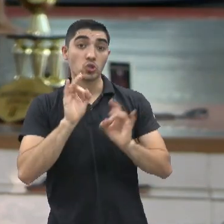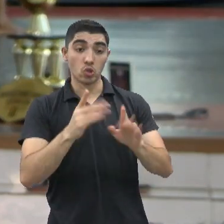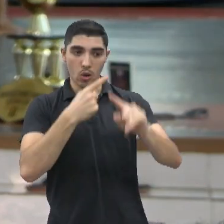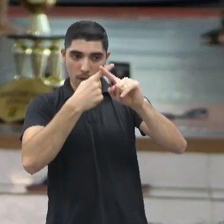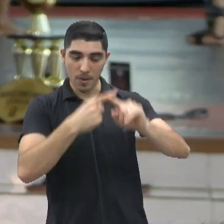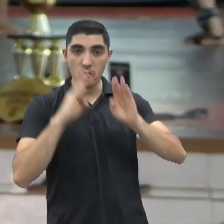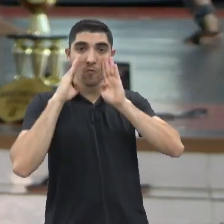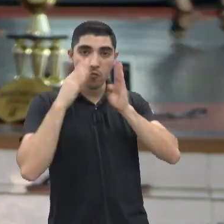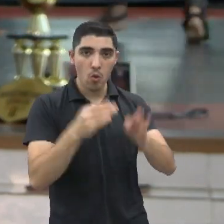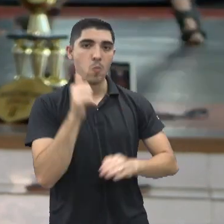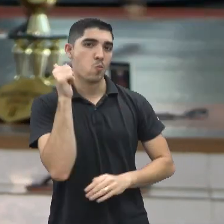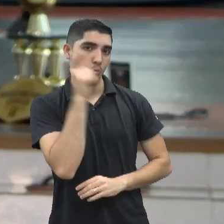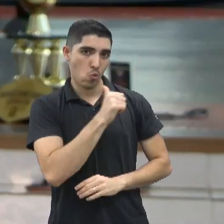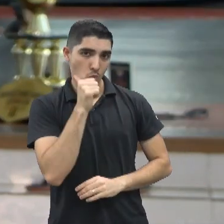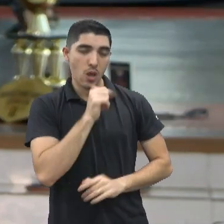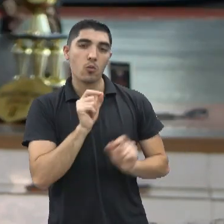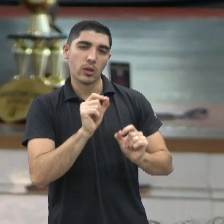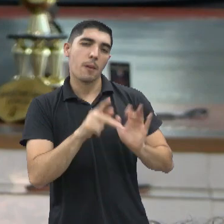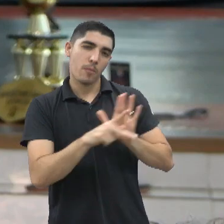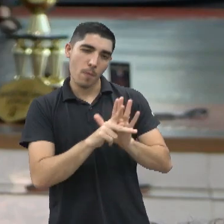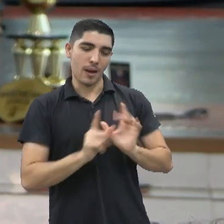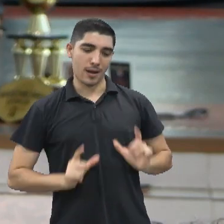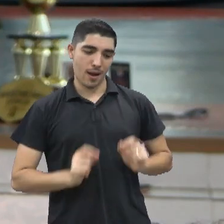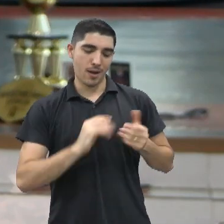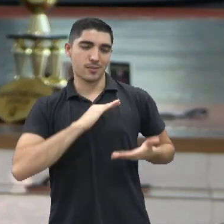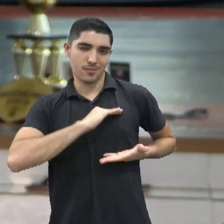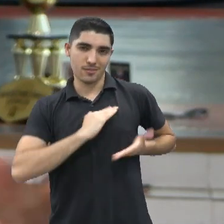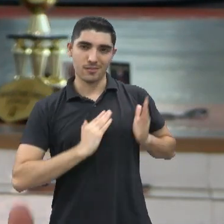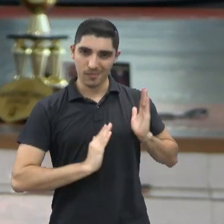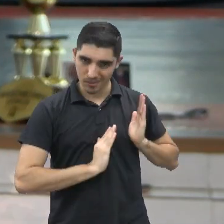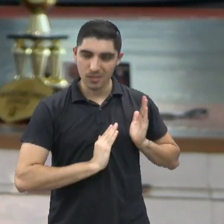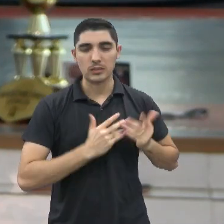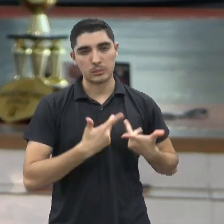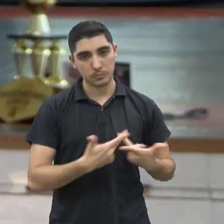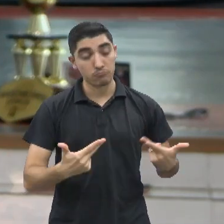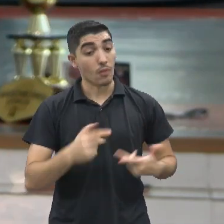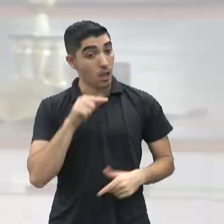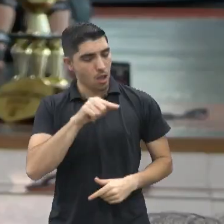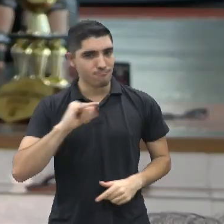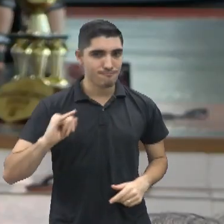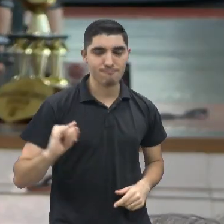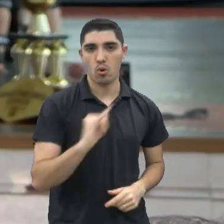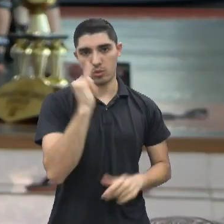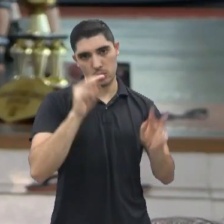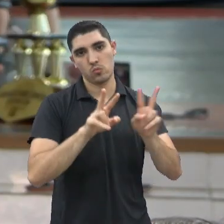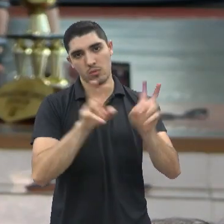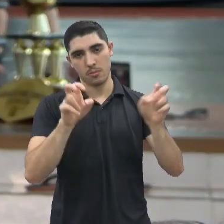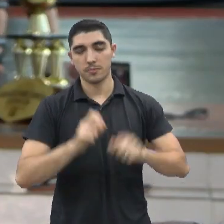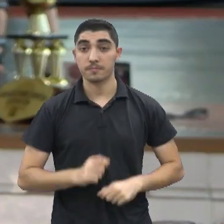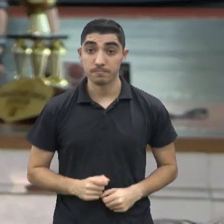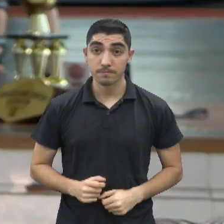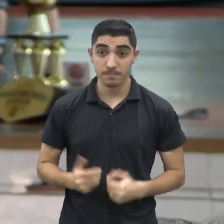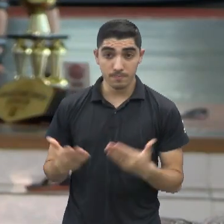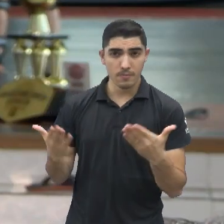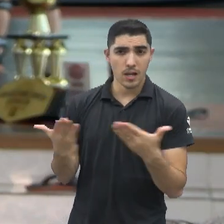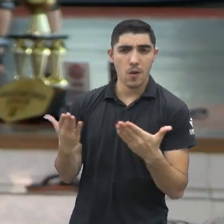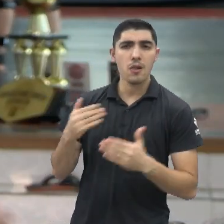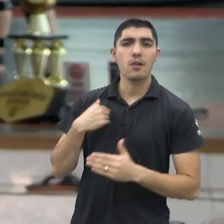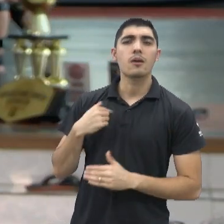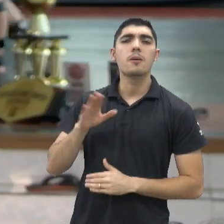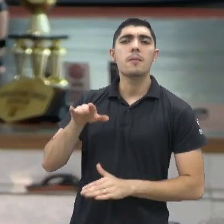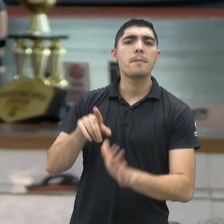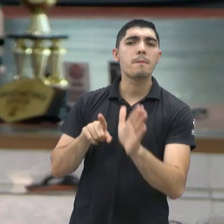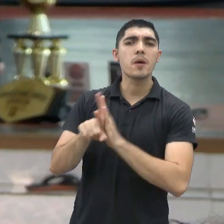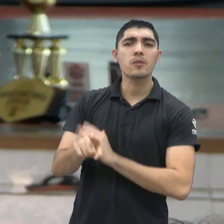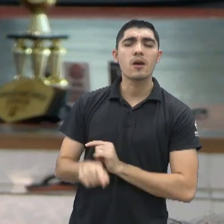lutas femininas em prol do câncer de mama, então assim, um tema extremamente importante. Agora, Renata, qual é o